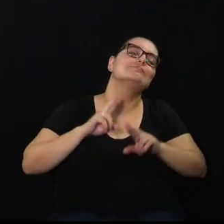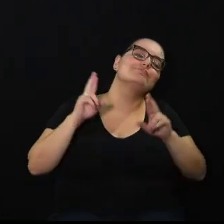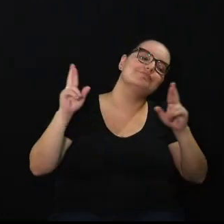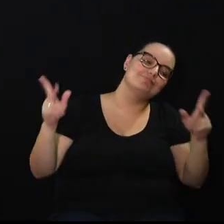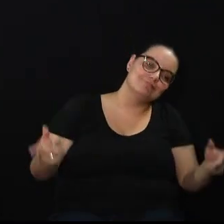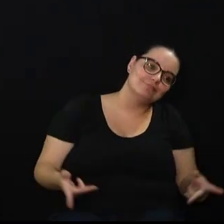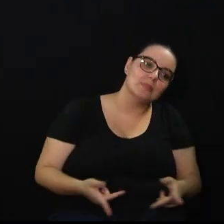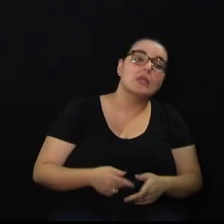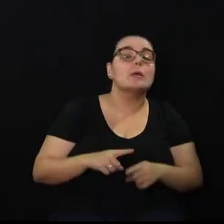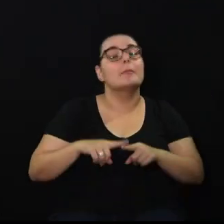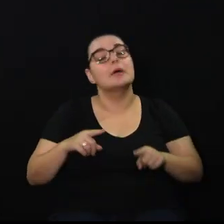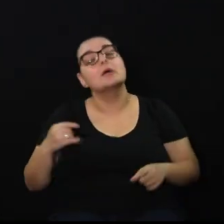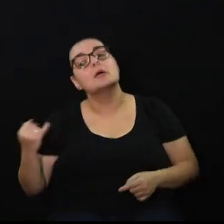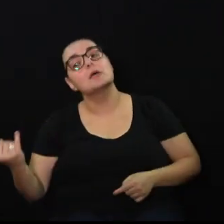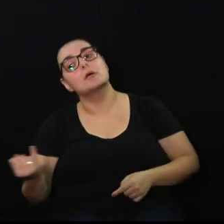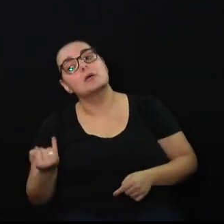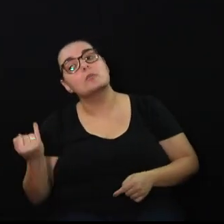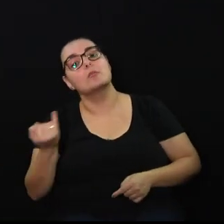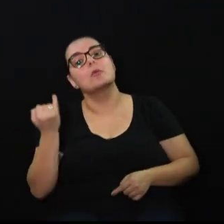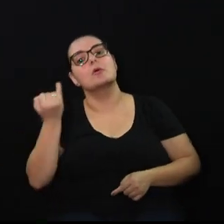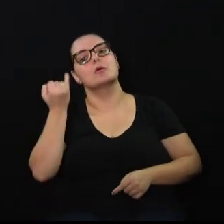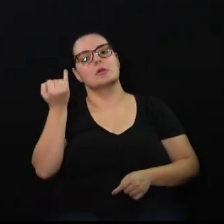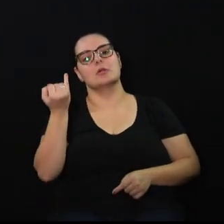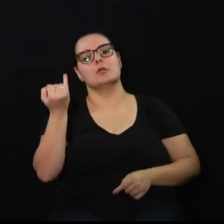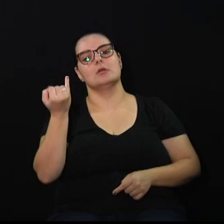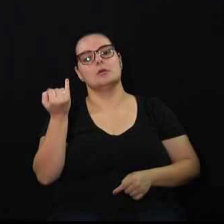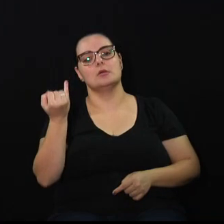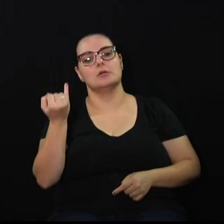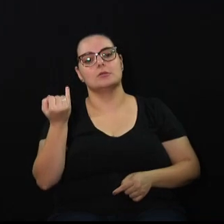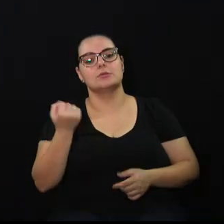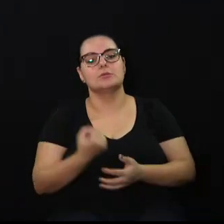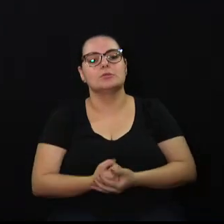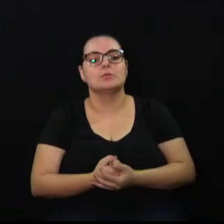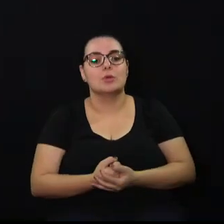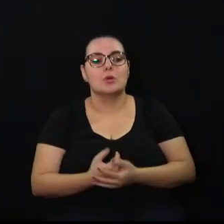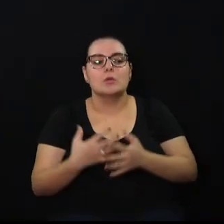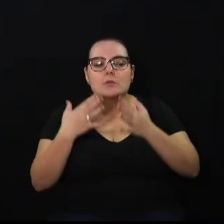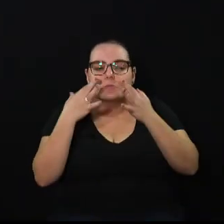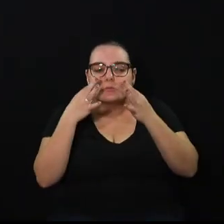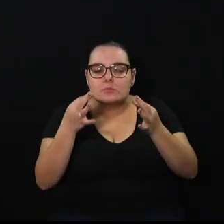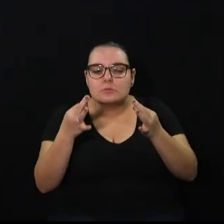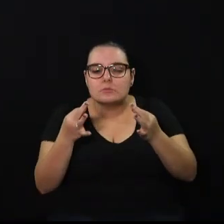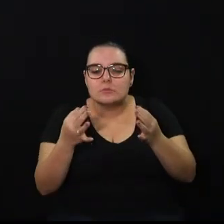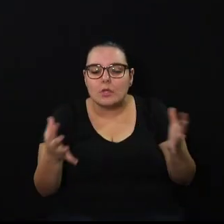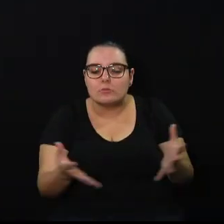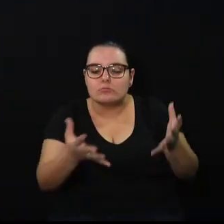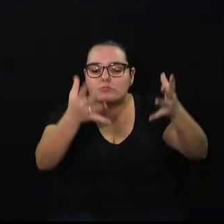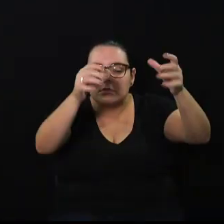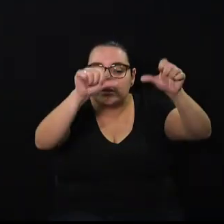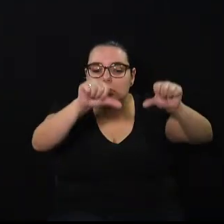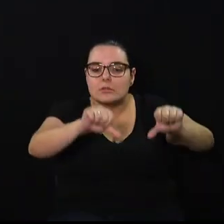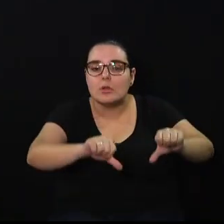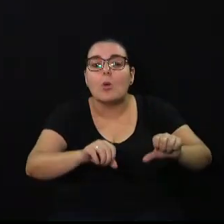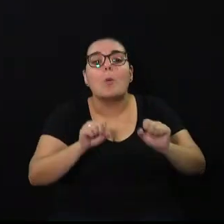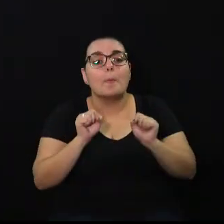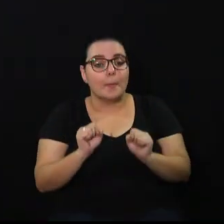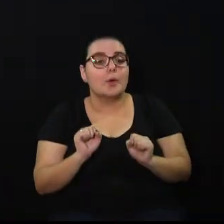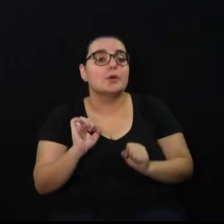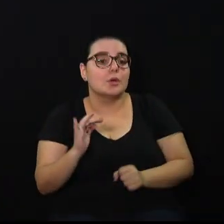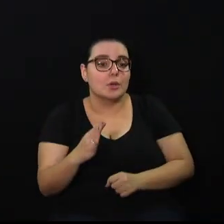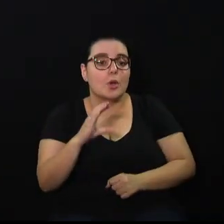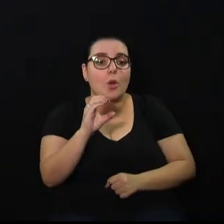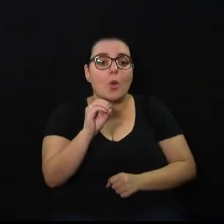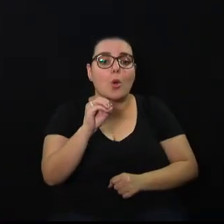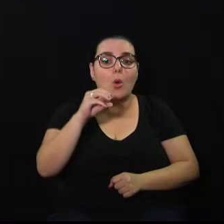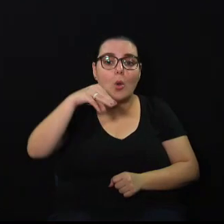importância porque muitas vezes o que o que mais chama atenção o que mais está trazendo prejuízo pode até se a comunidade não autismo em